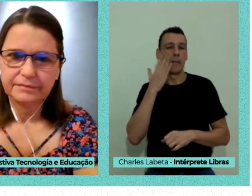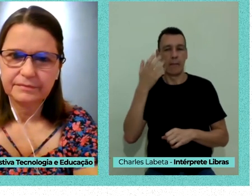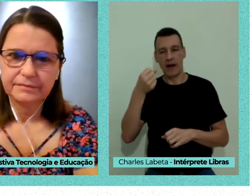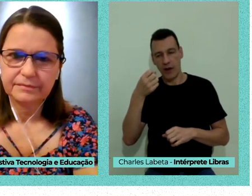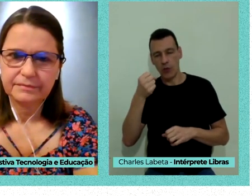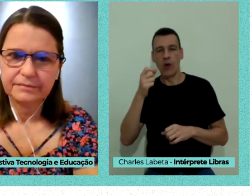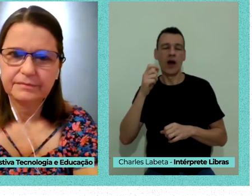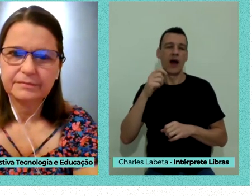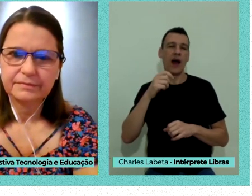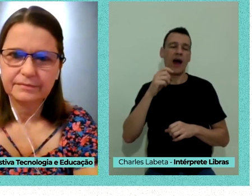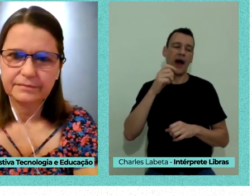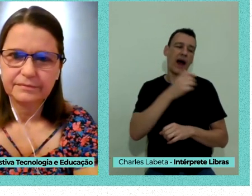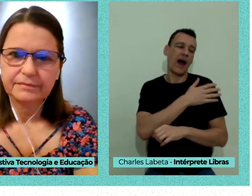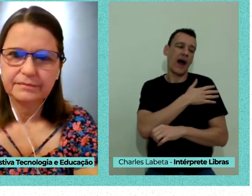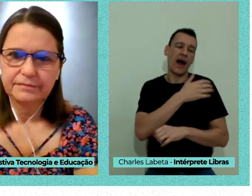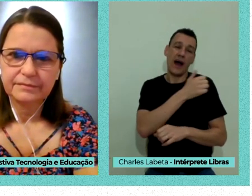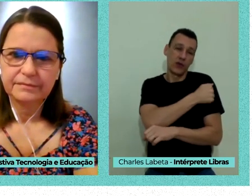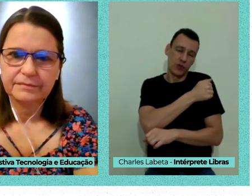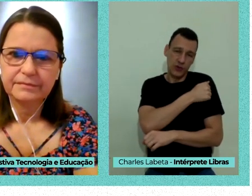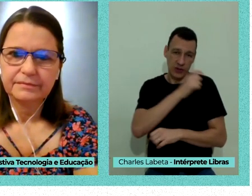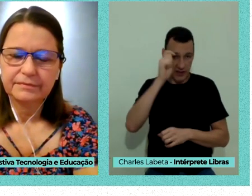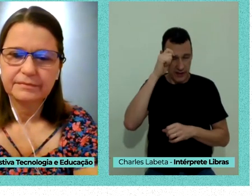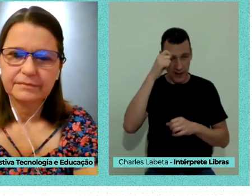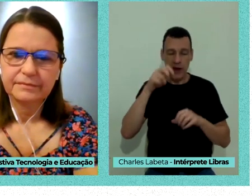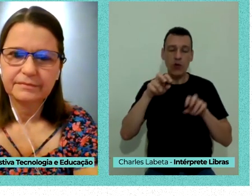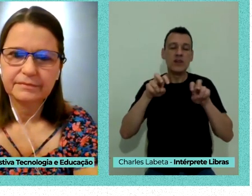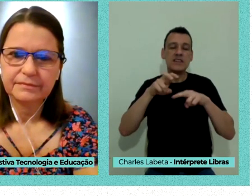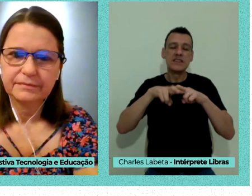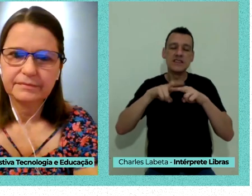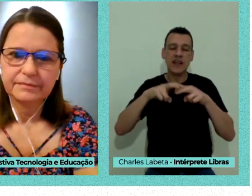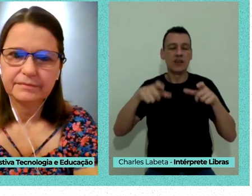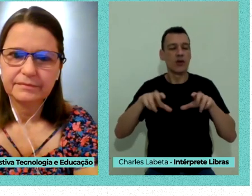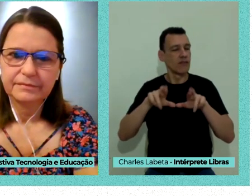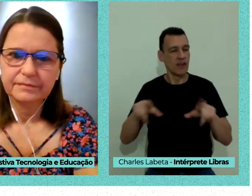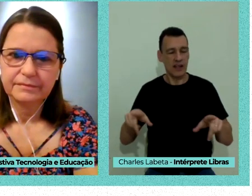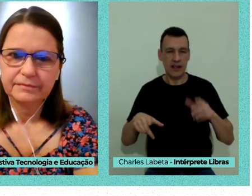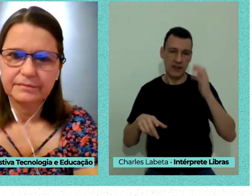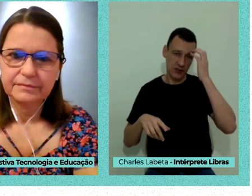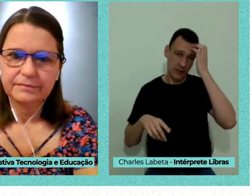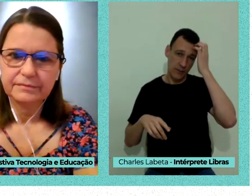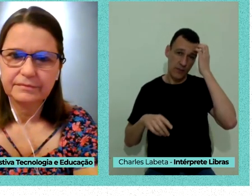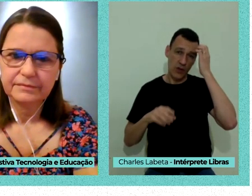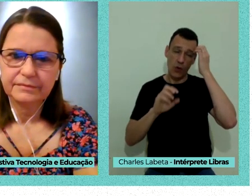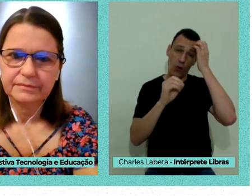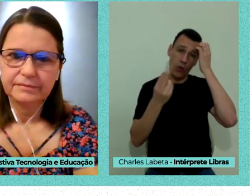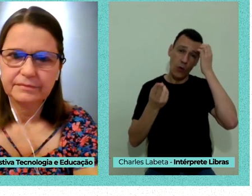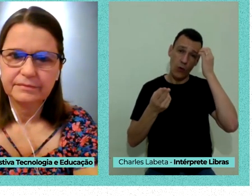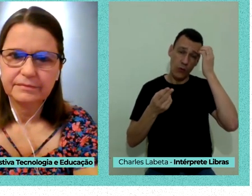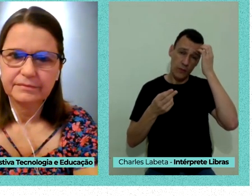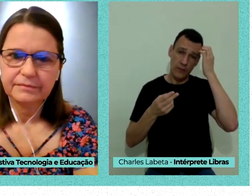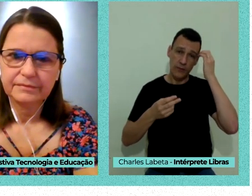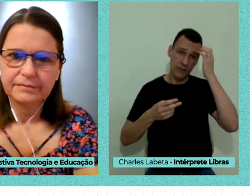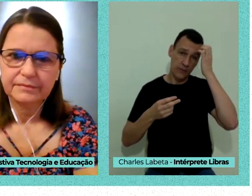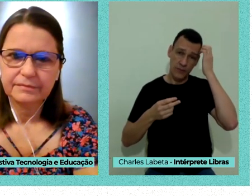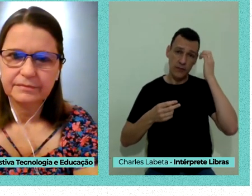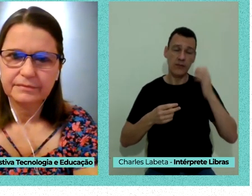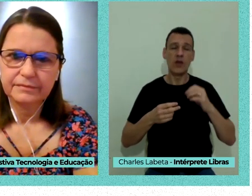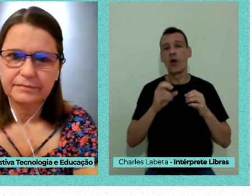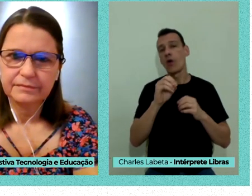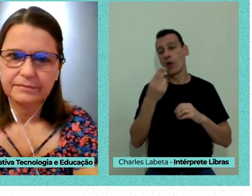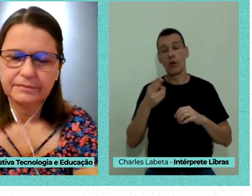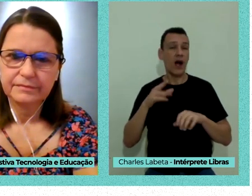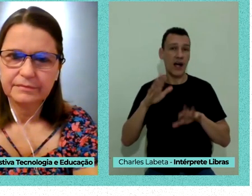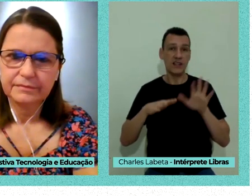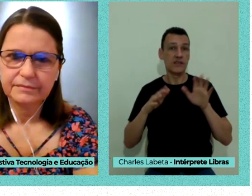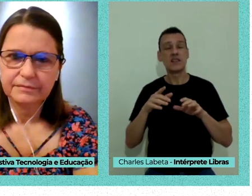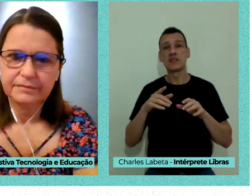de proibição de entrar na sala, na escola, porque está com os elementos de matriz africana, de religiões